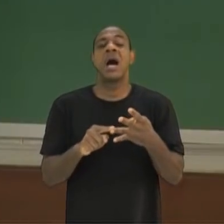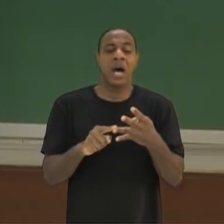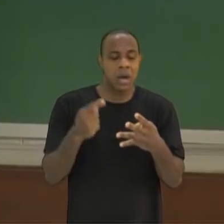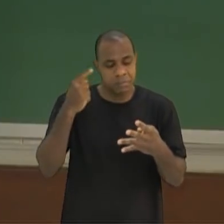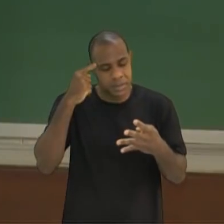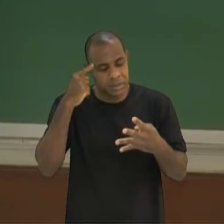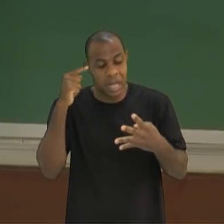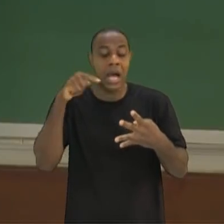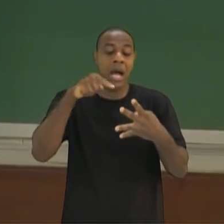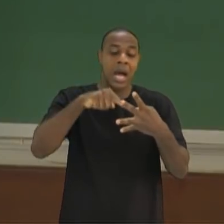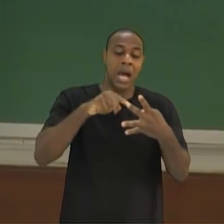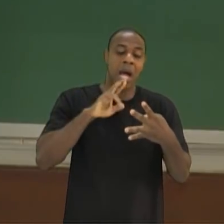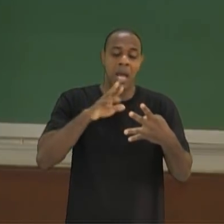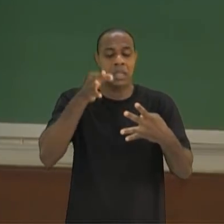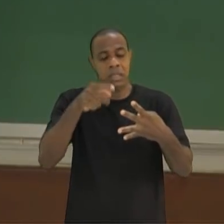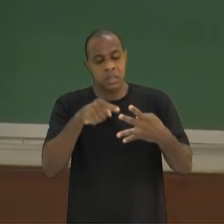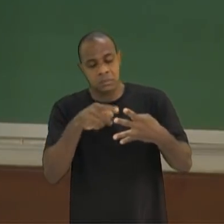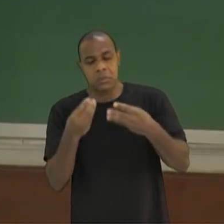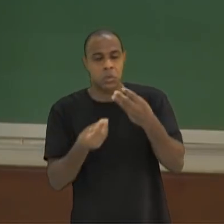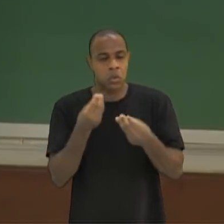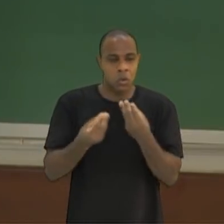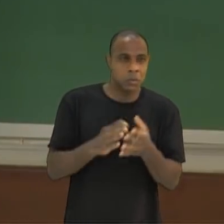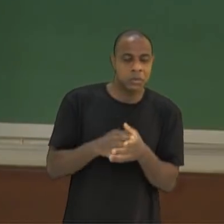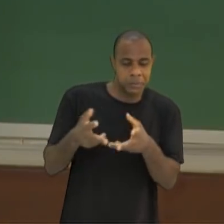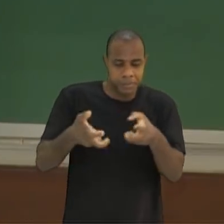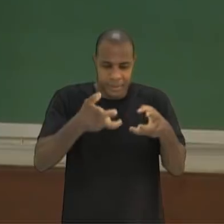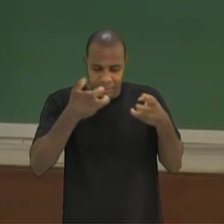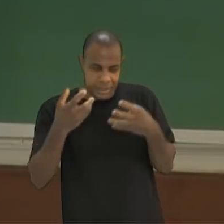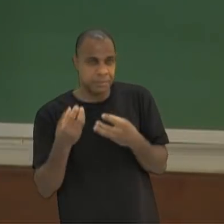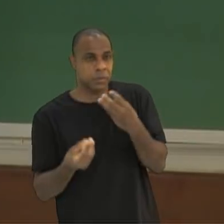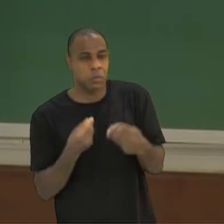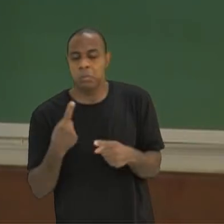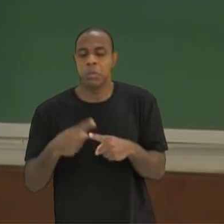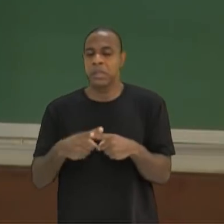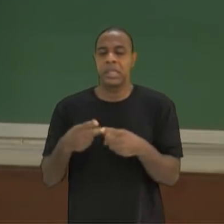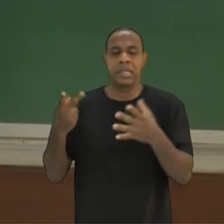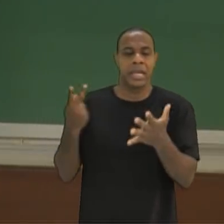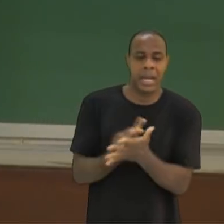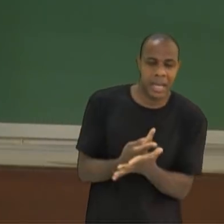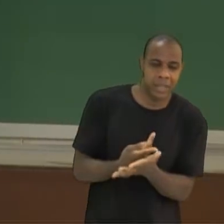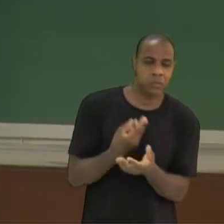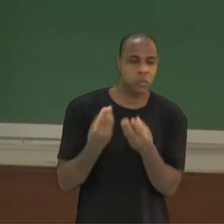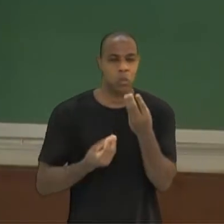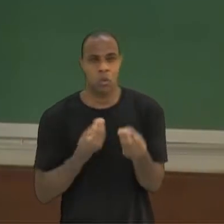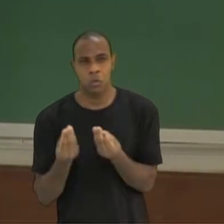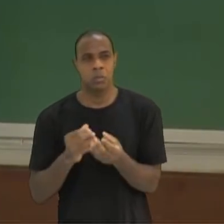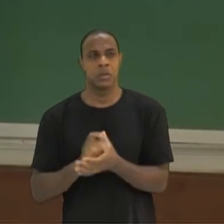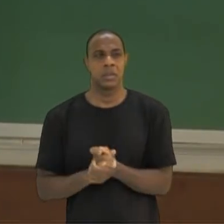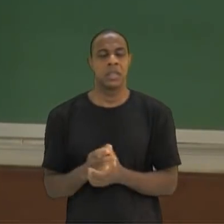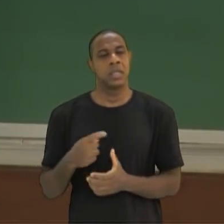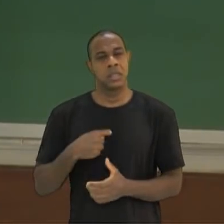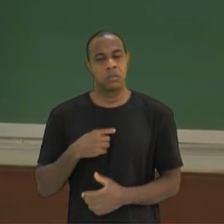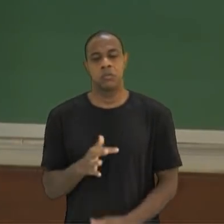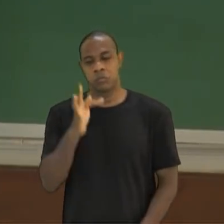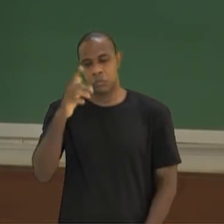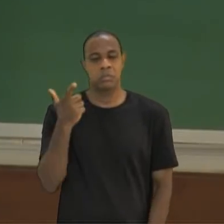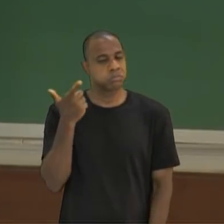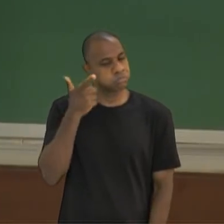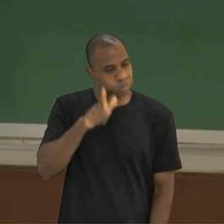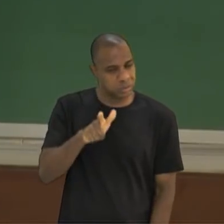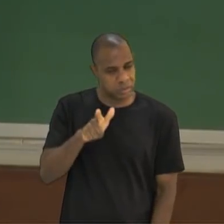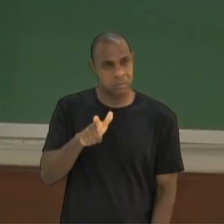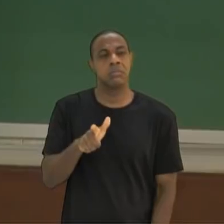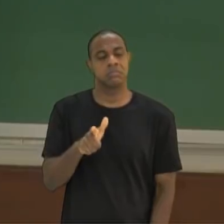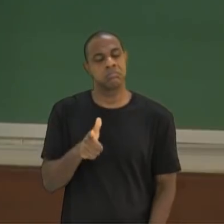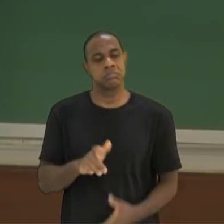fazer reflexões e capto ali uma percepção de por que está errada. Quem sabe assim eu acerto, né?